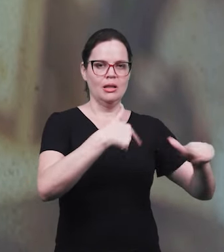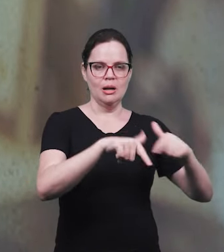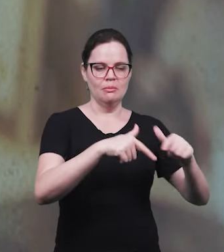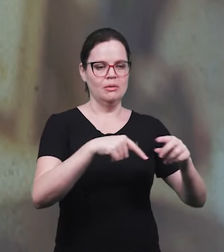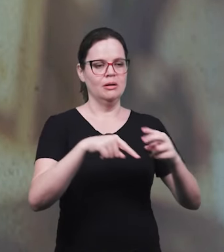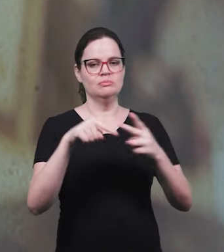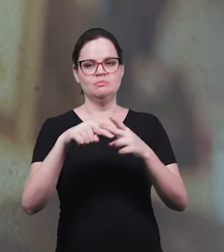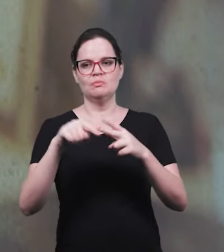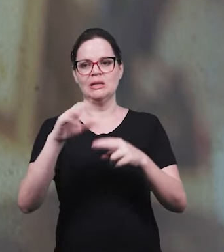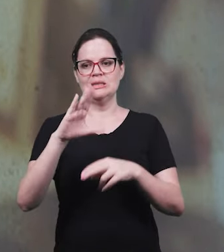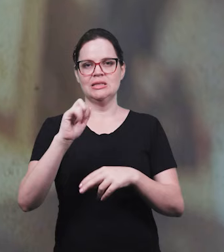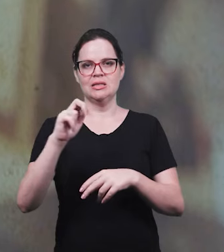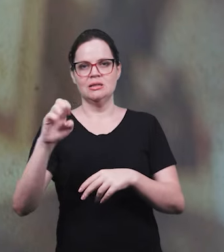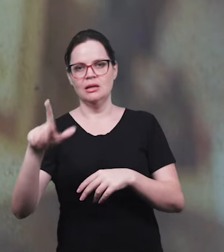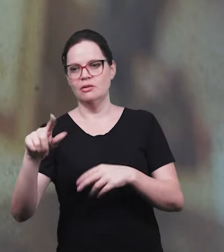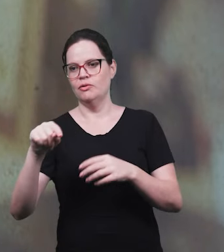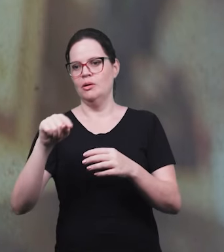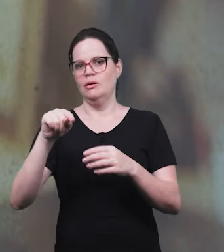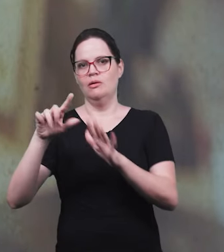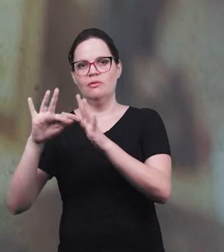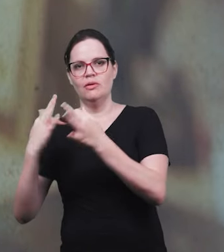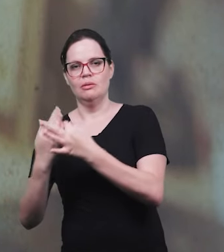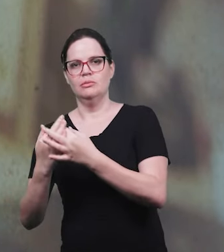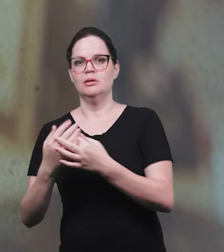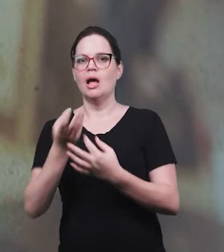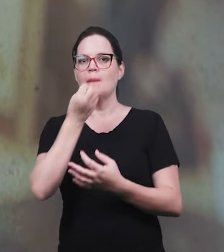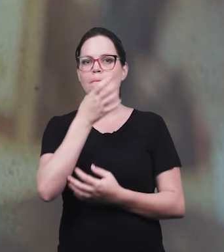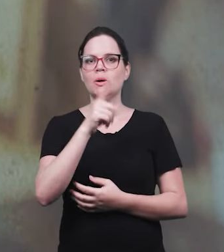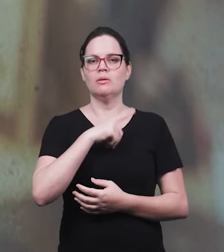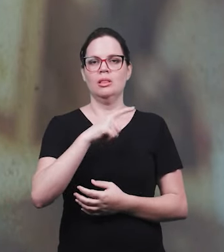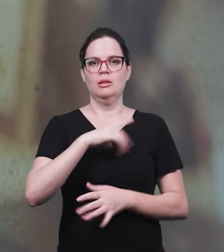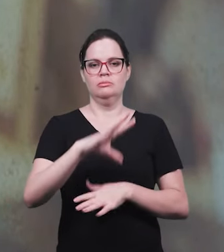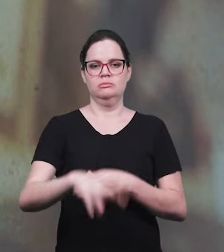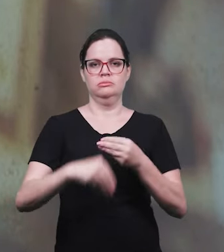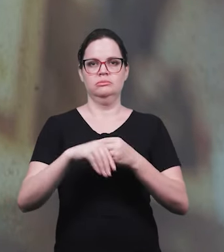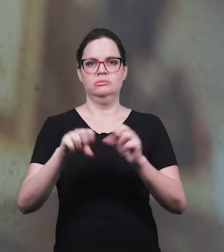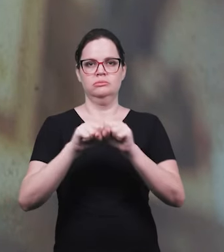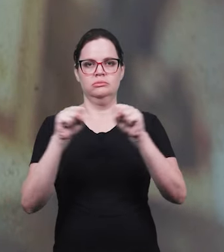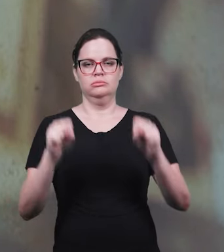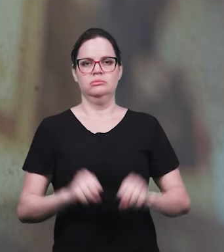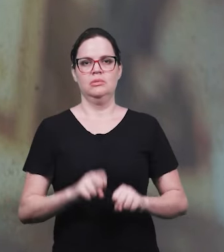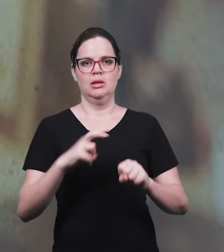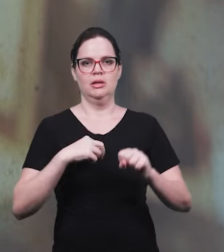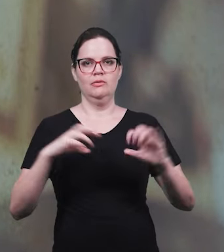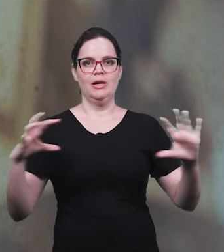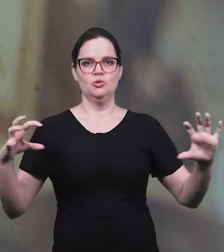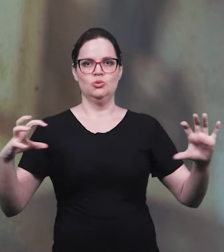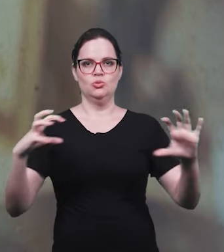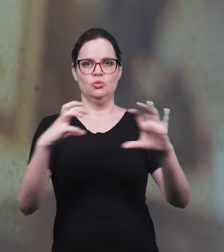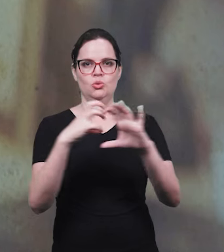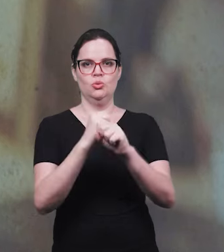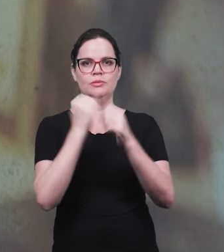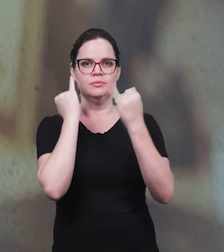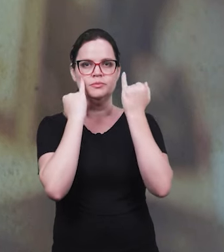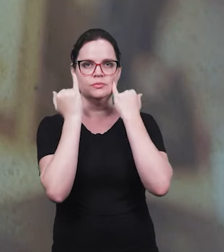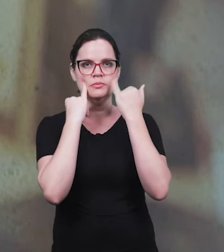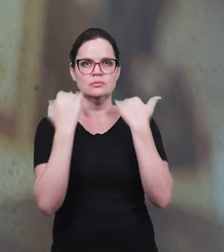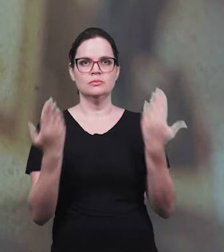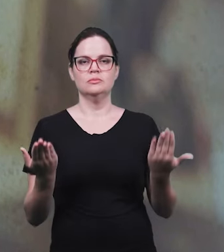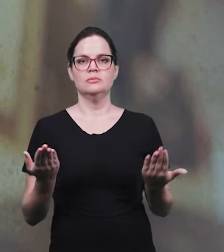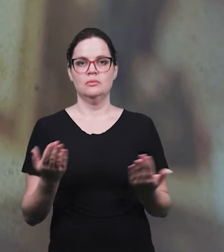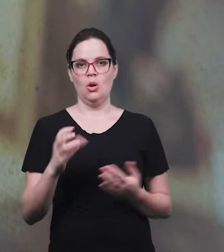tenho em outras instâncias. É importante que você tenha um programa no qual ele compila as suas publicações, por mais até que a